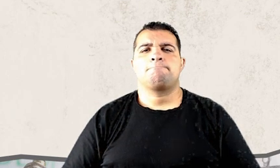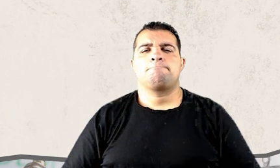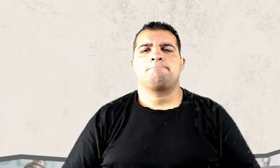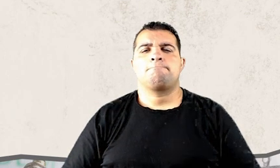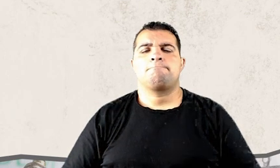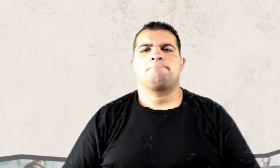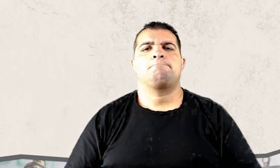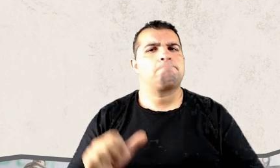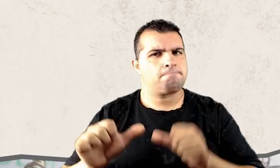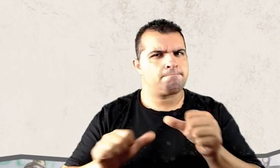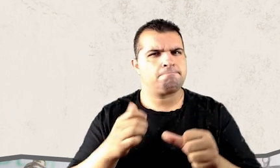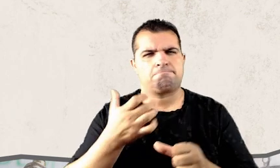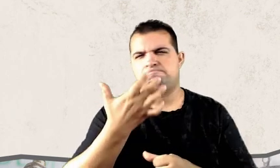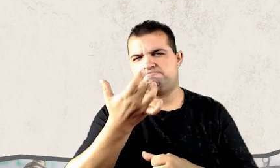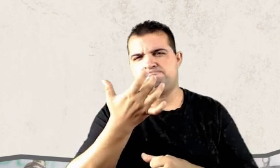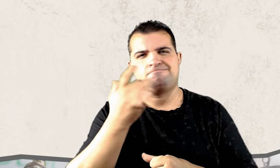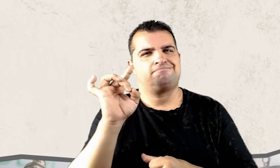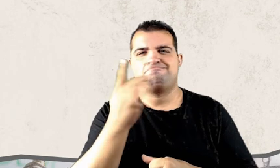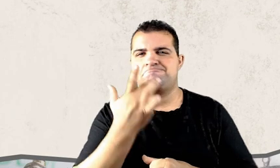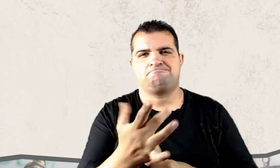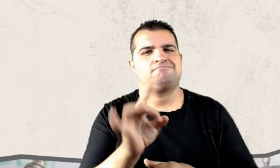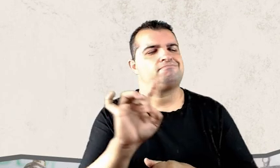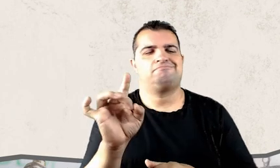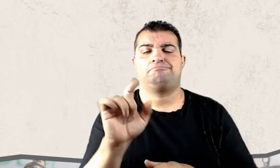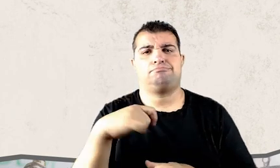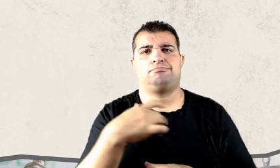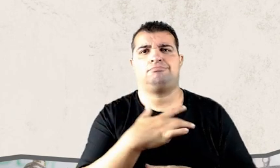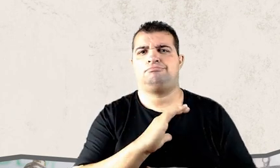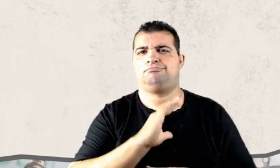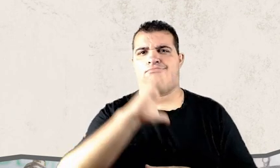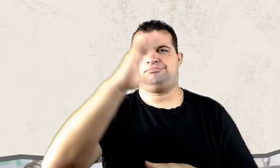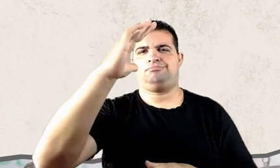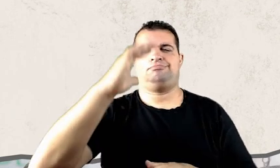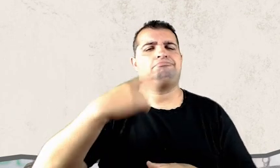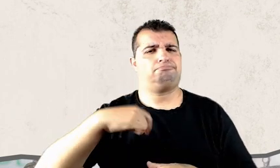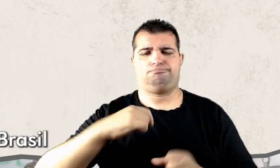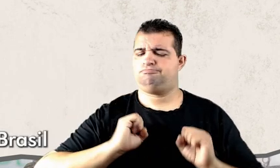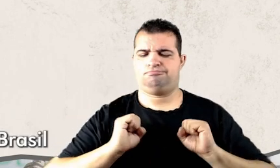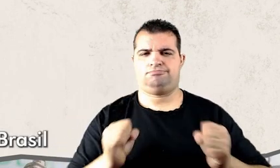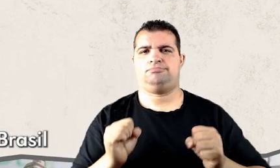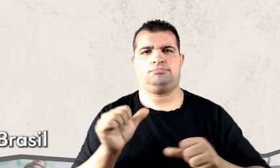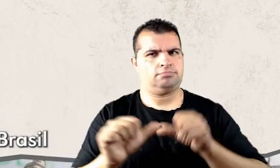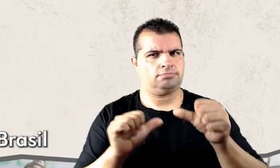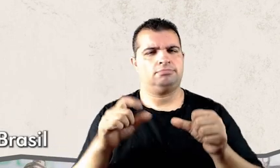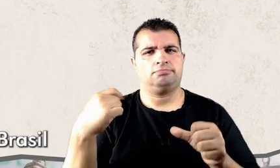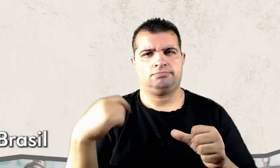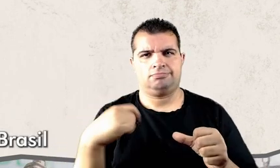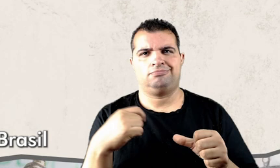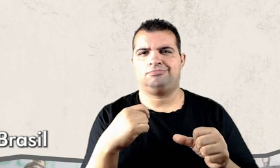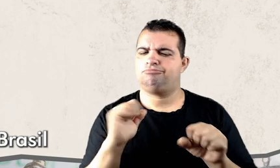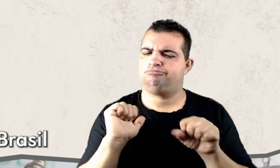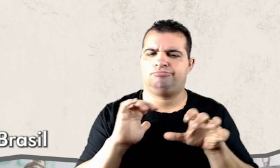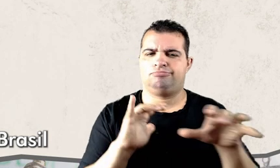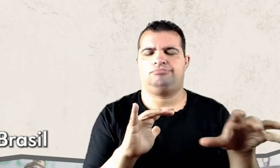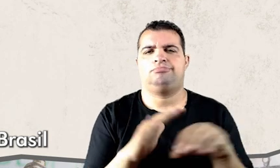Mudar não é fácil. É preciso coragem. É preciso disposição. Para mudar, é preciso movimento. E